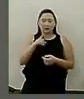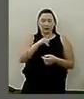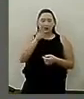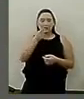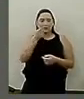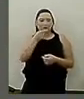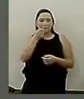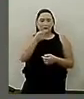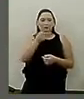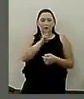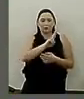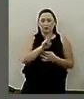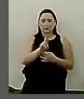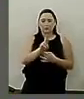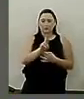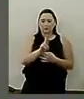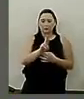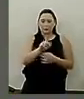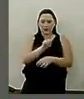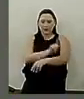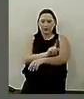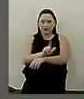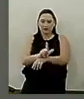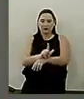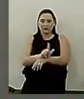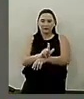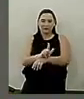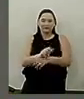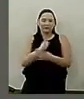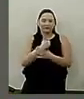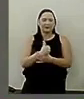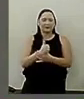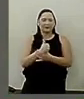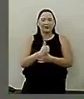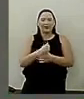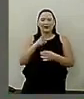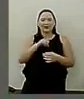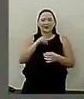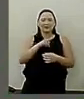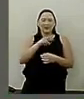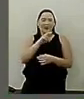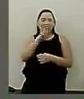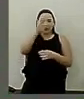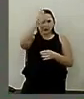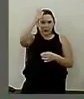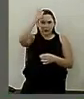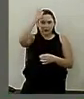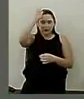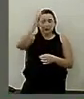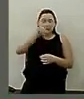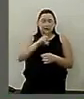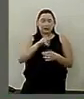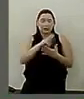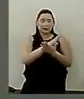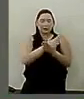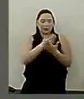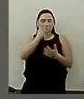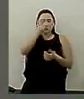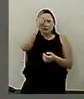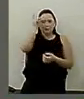de Tiberíades em homenagem a Tibério César, imperador romano, e por isso algumas